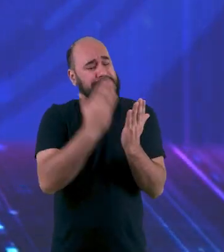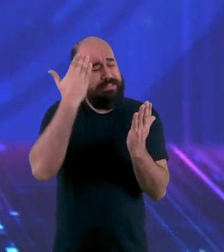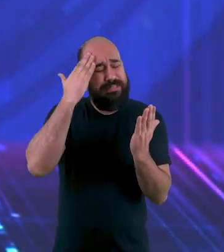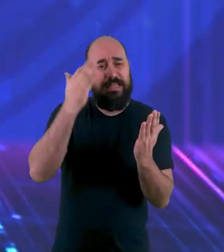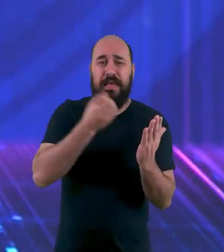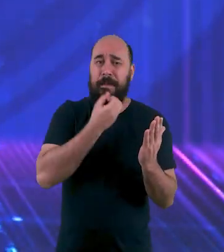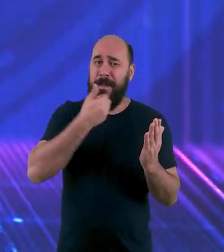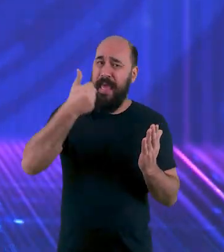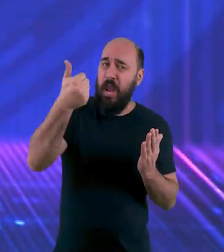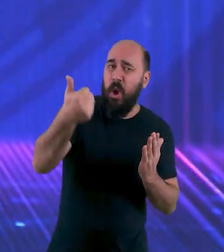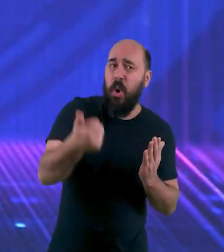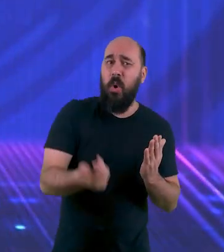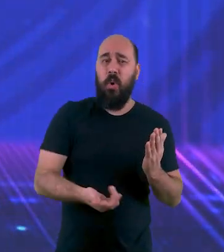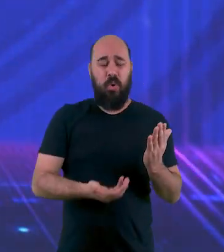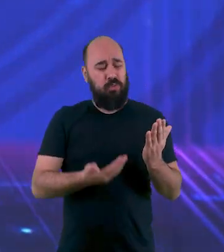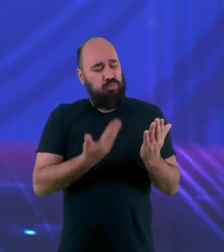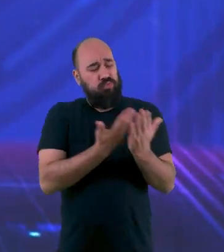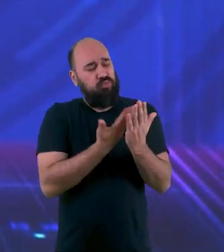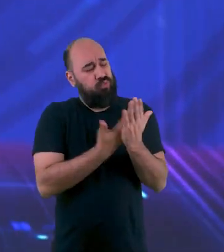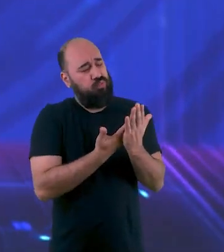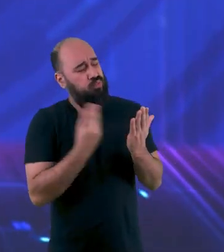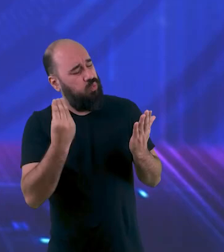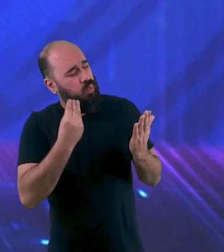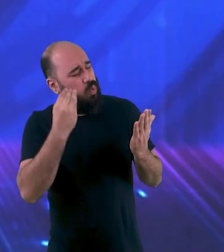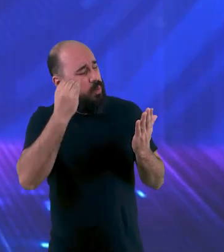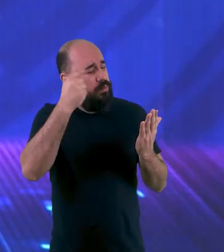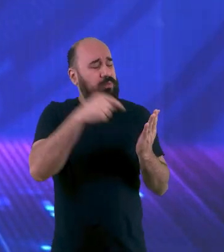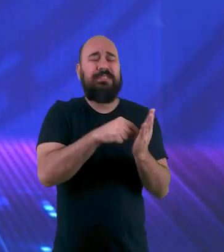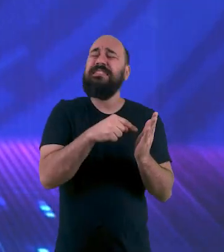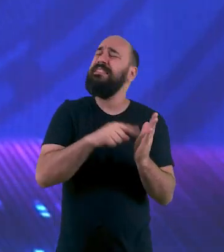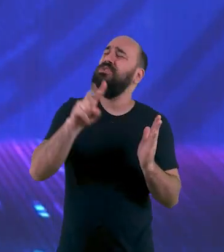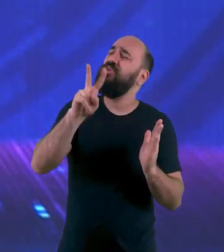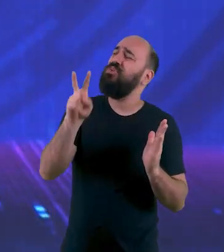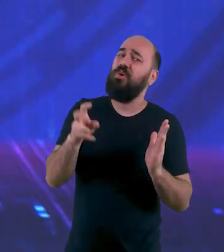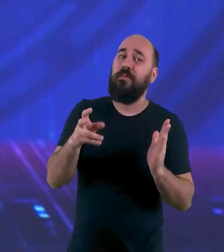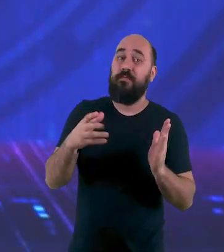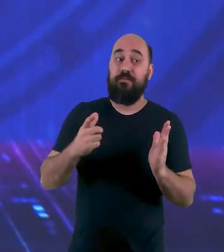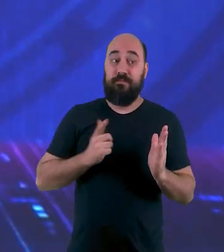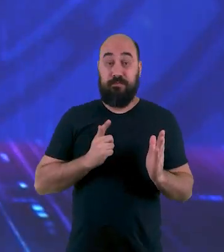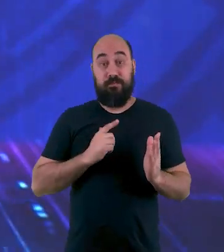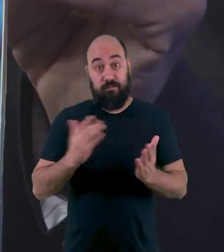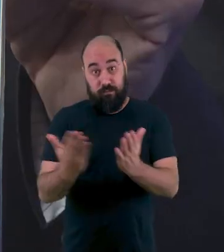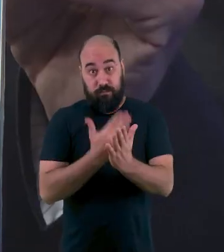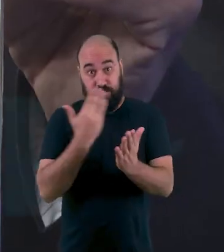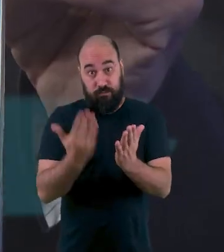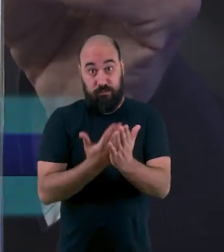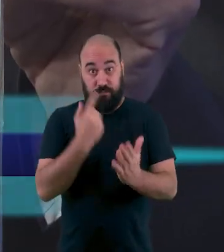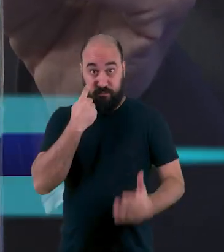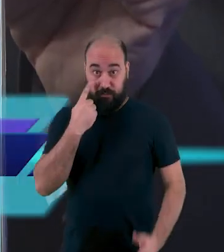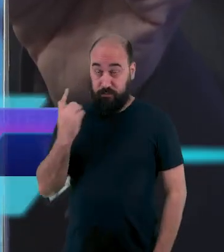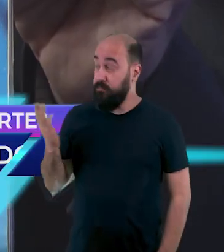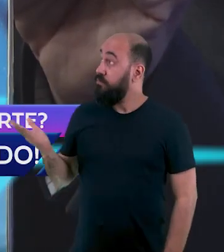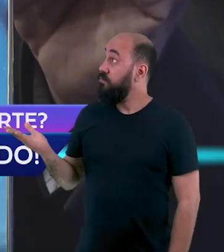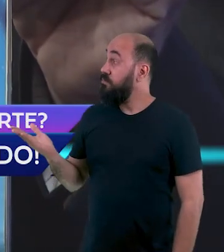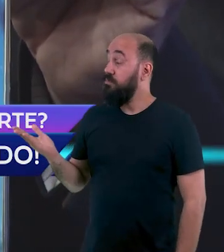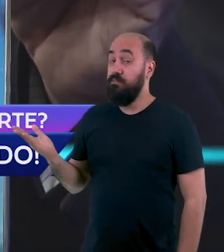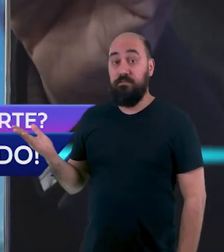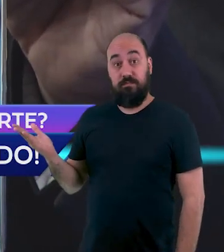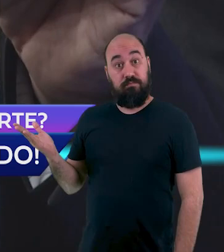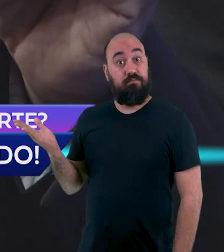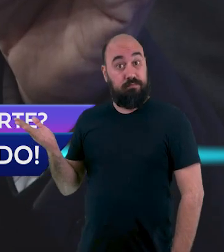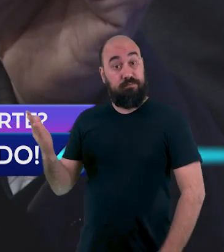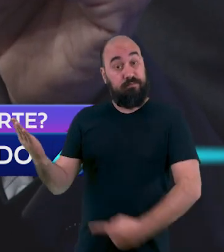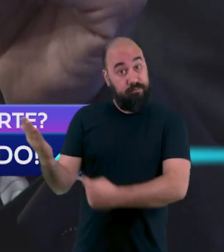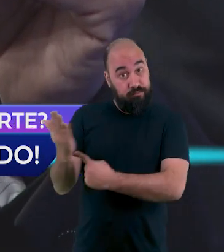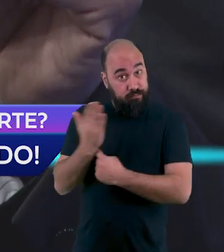eu tenho aqui nas minhas mãos um guia de estudo chamado A Procura da Verdade. São 15 temas que nós estamos